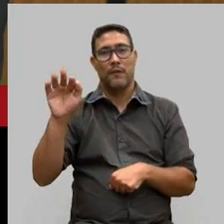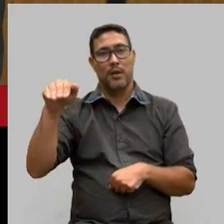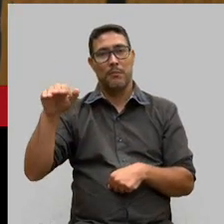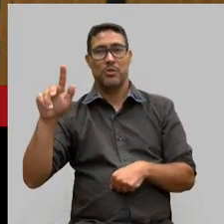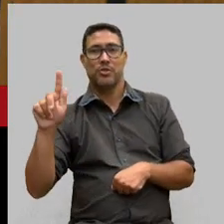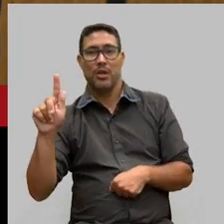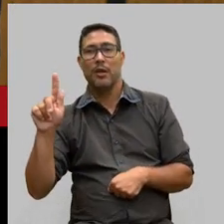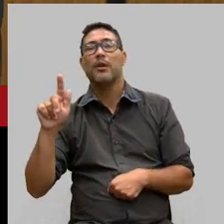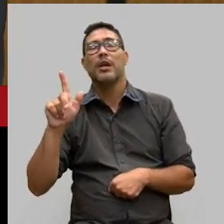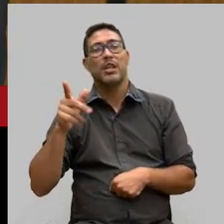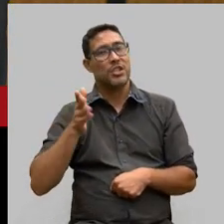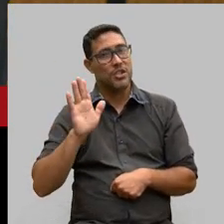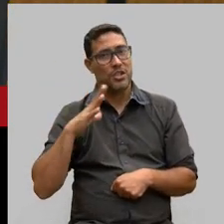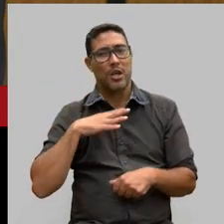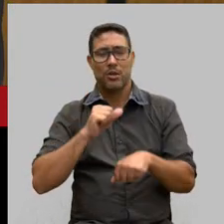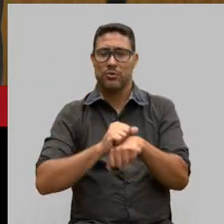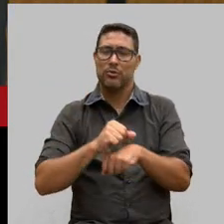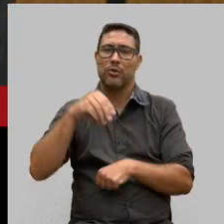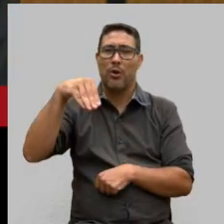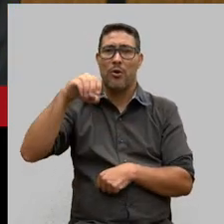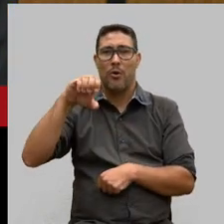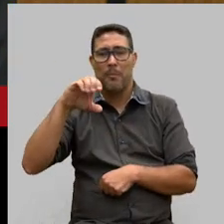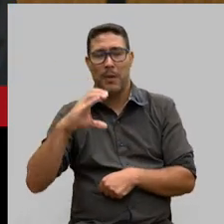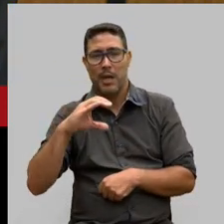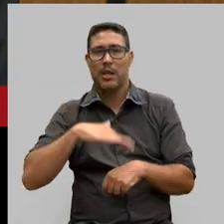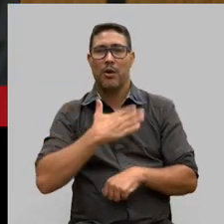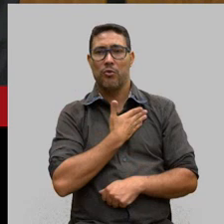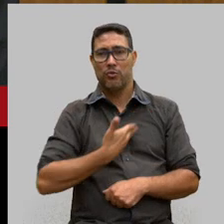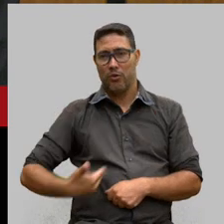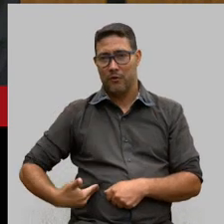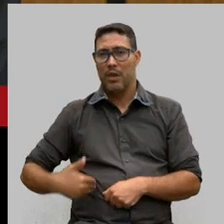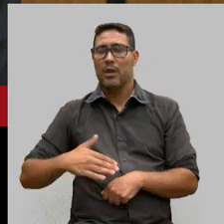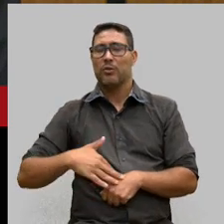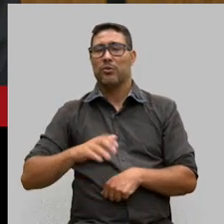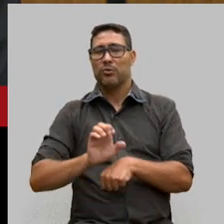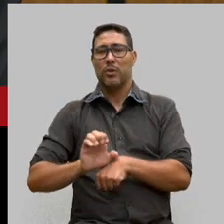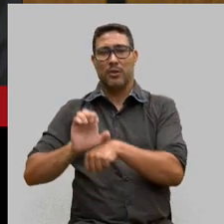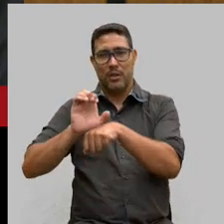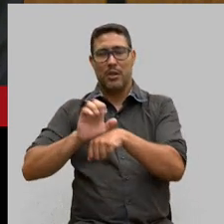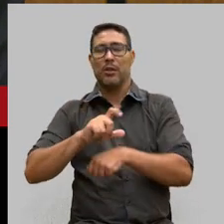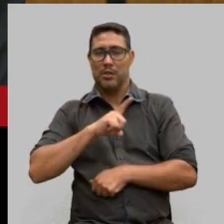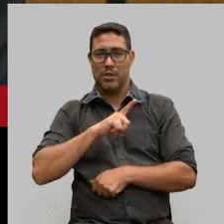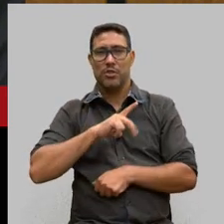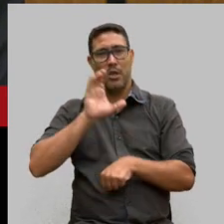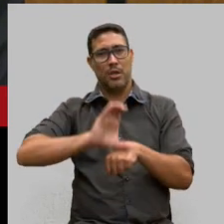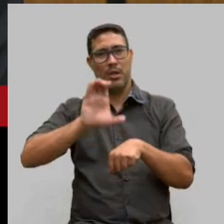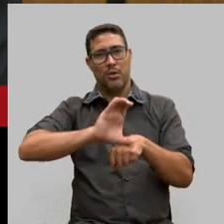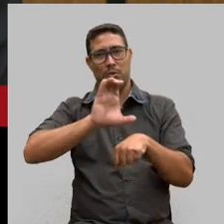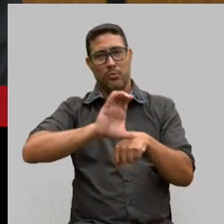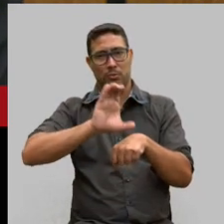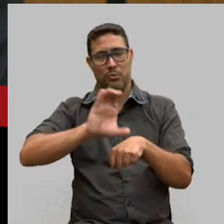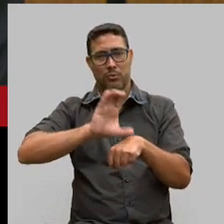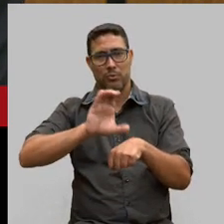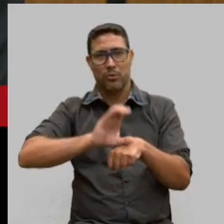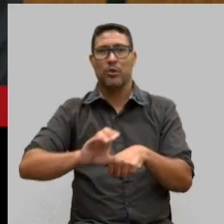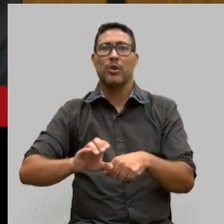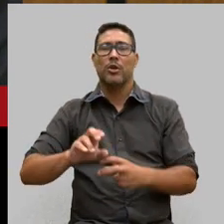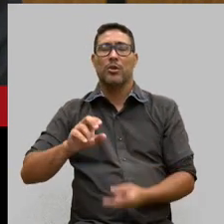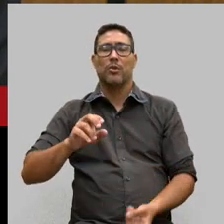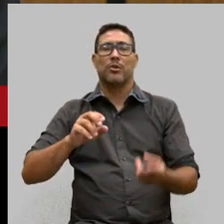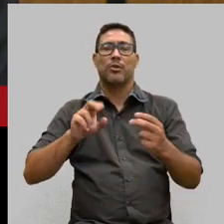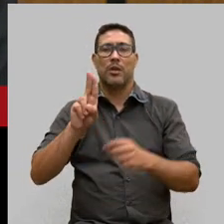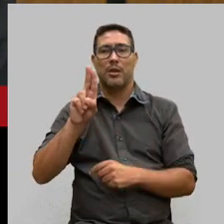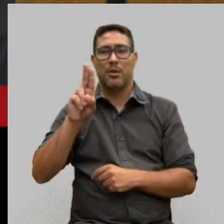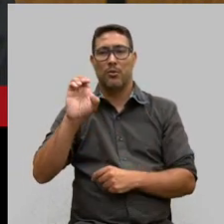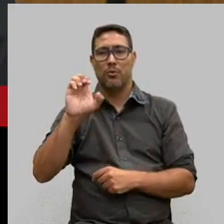trabalhando junto ao MEC junto ao governo do estado para que a gente tenha cursos na eh ueng então